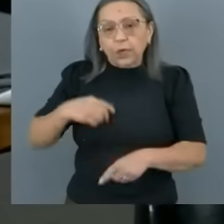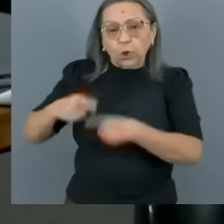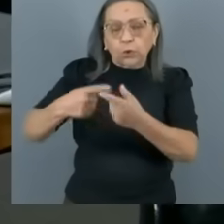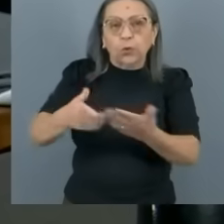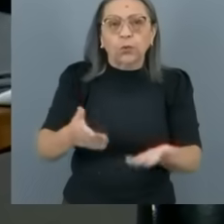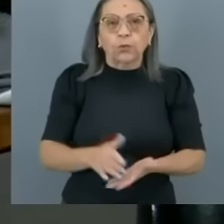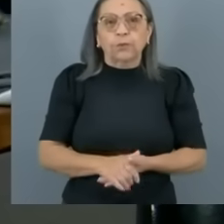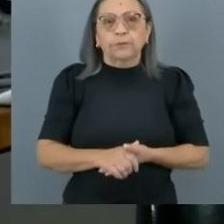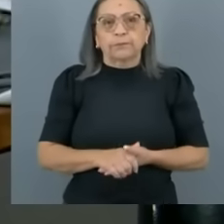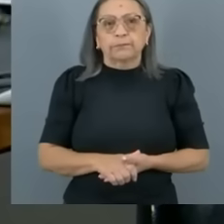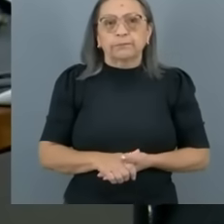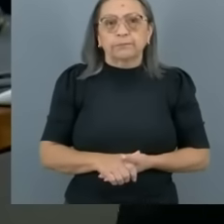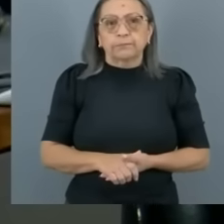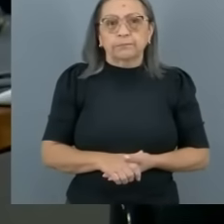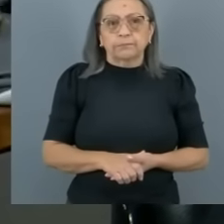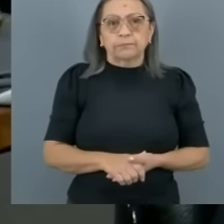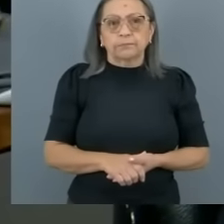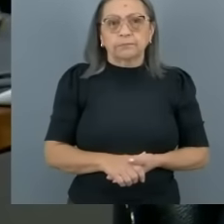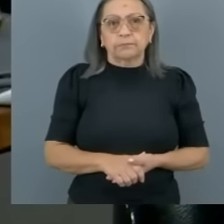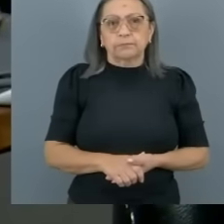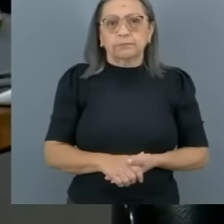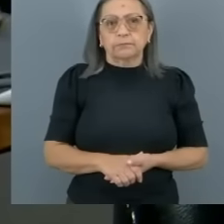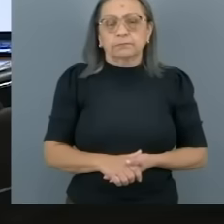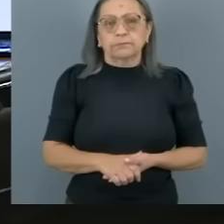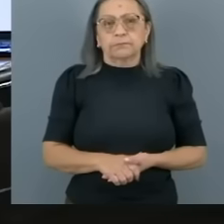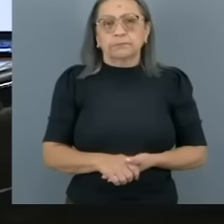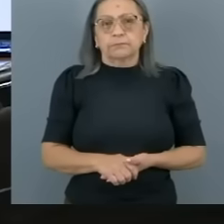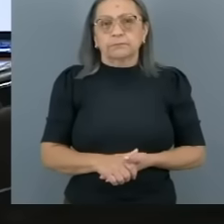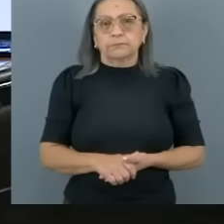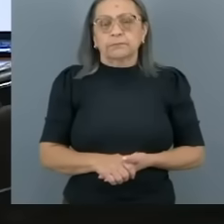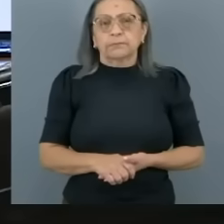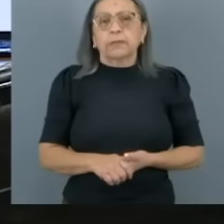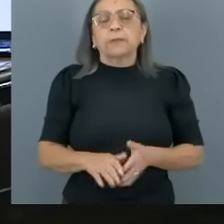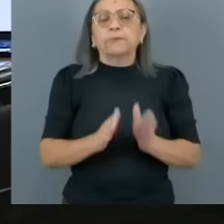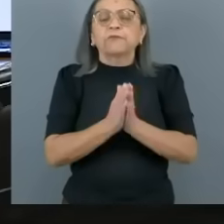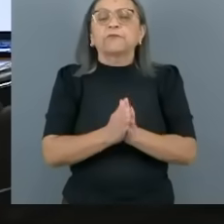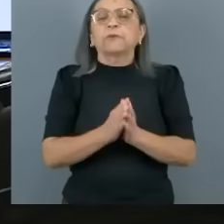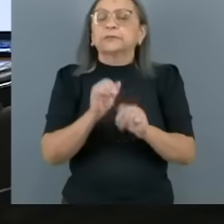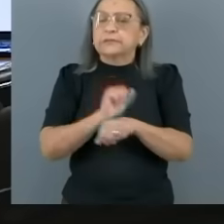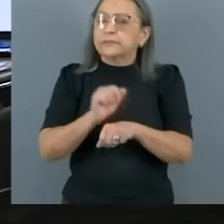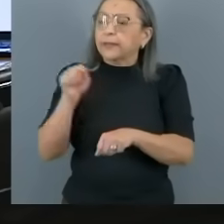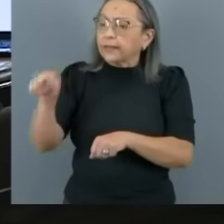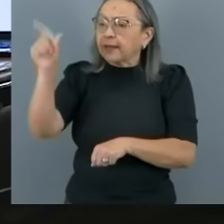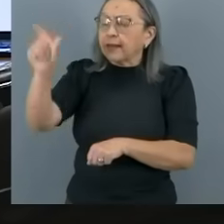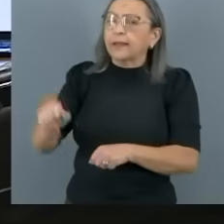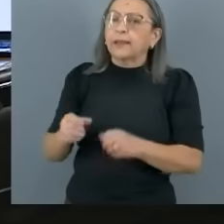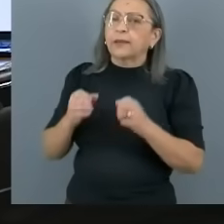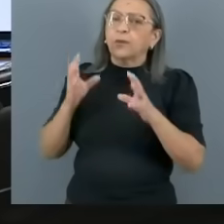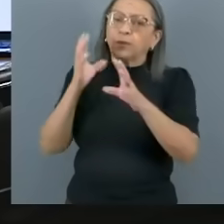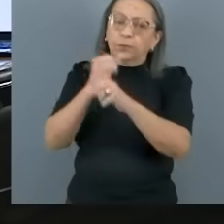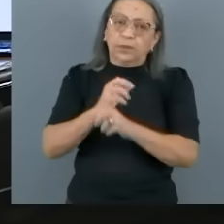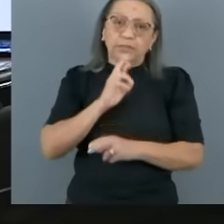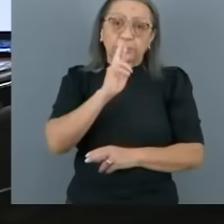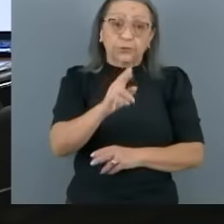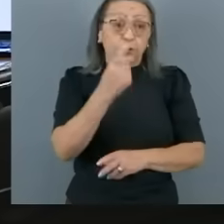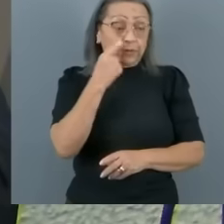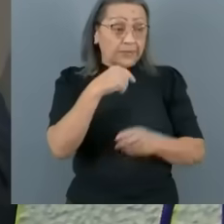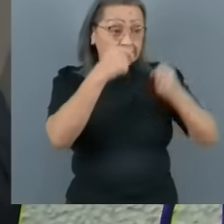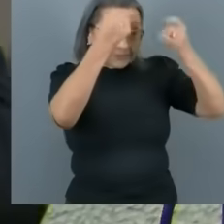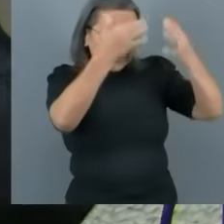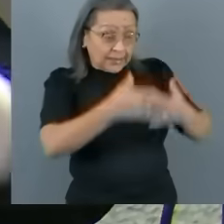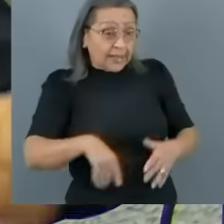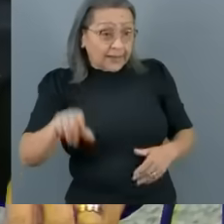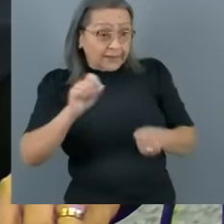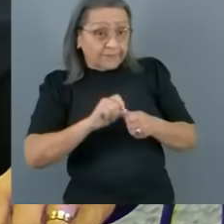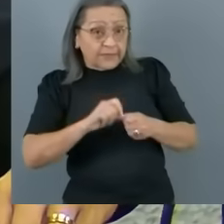vamos deixar o depoente responder, por gentileza. Nós vamos deixar o depoente terminar a resposta. Senador, só para explicar, ela fez as